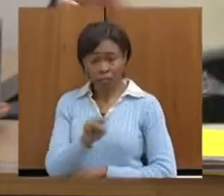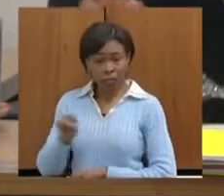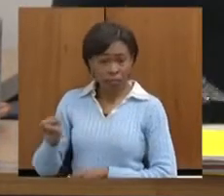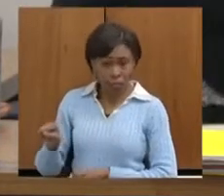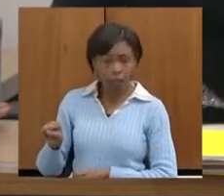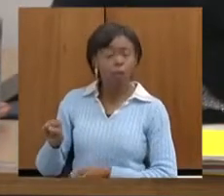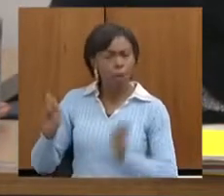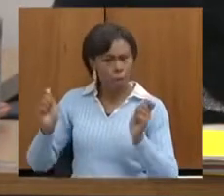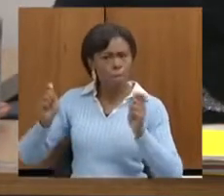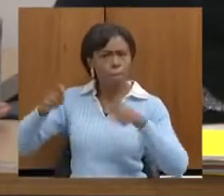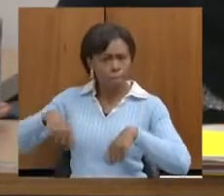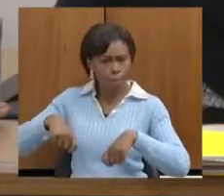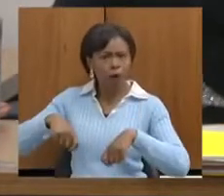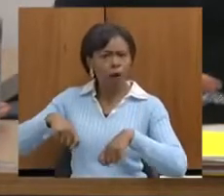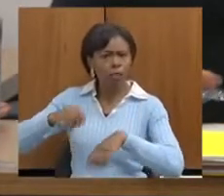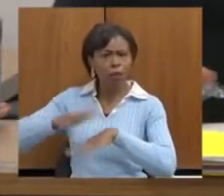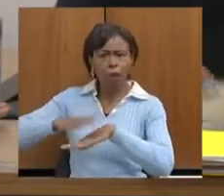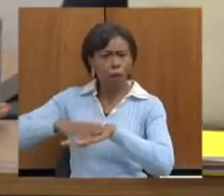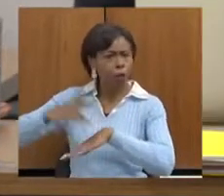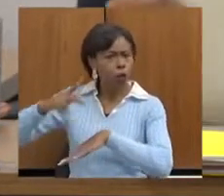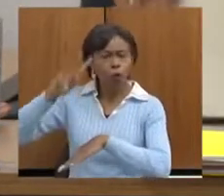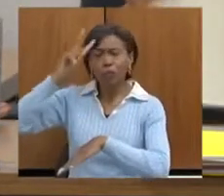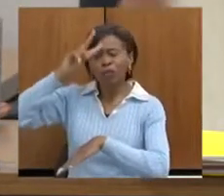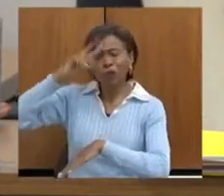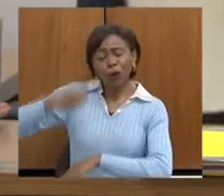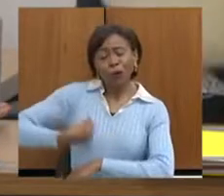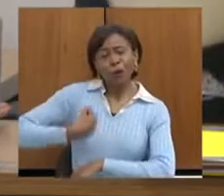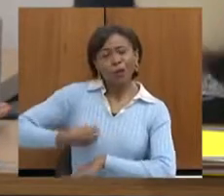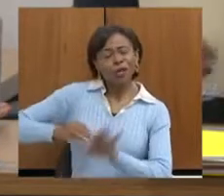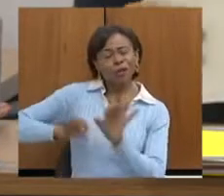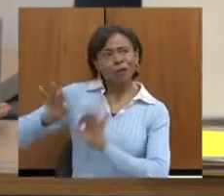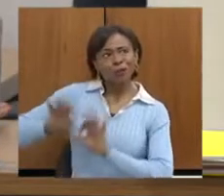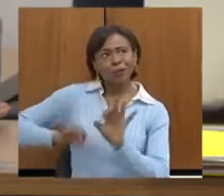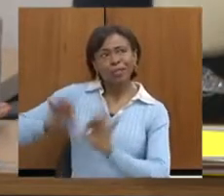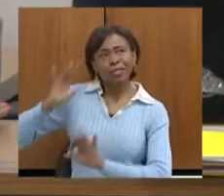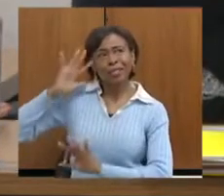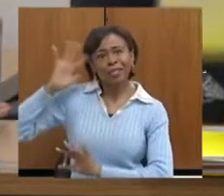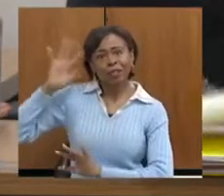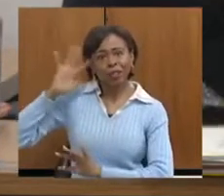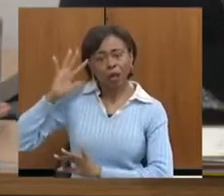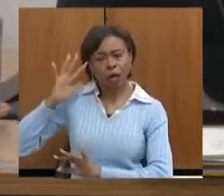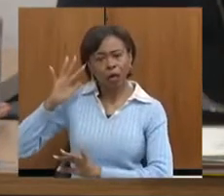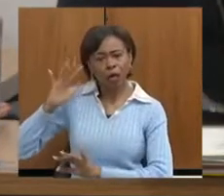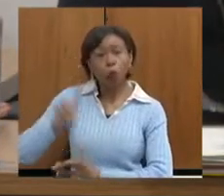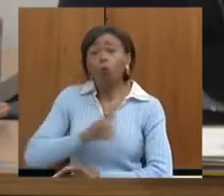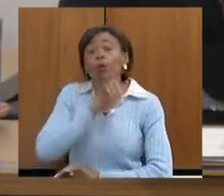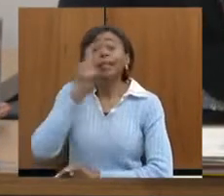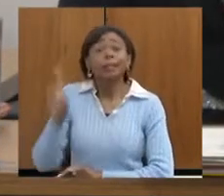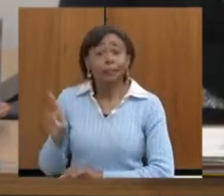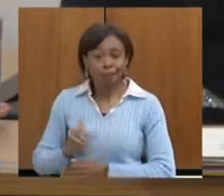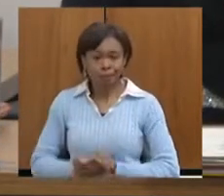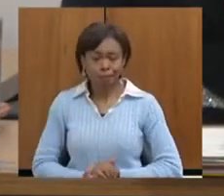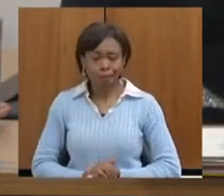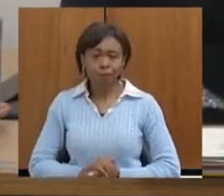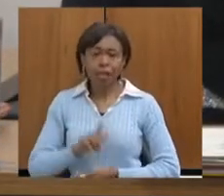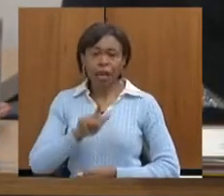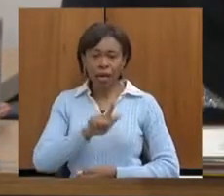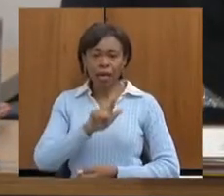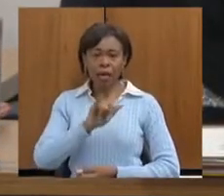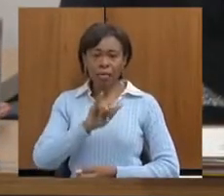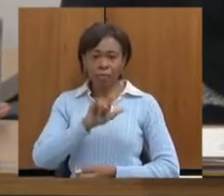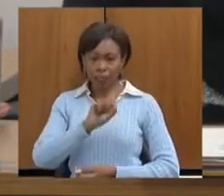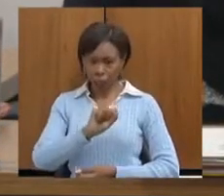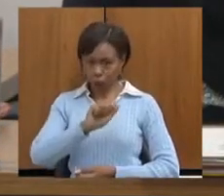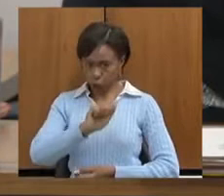poder criar sua própria história e projeto de vida vereadora de usa falou na mesma